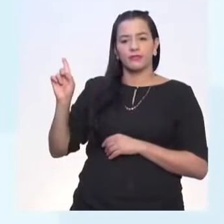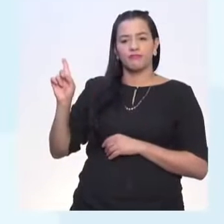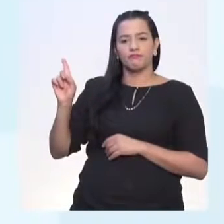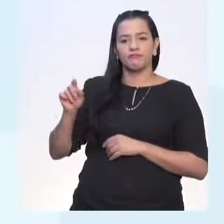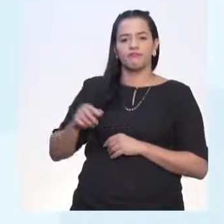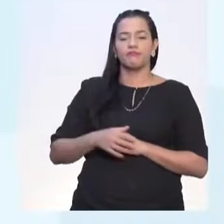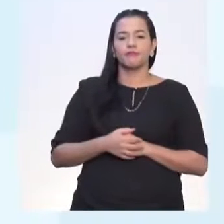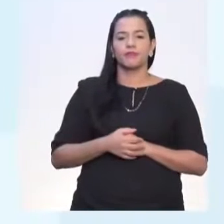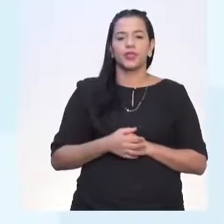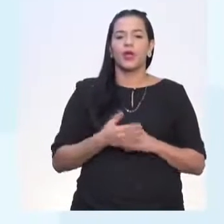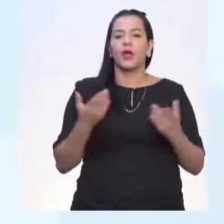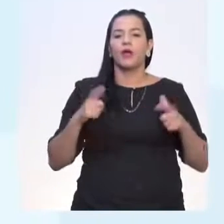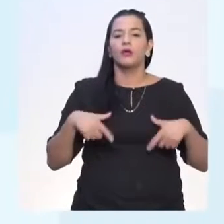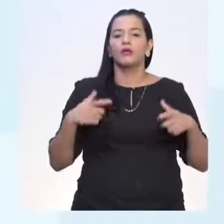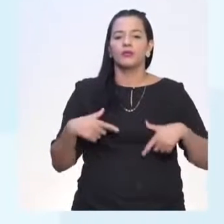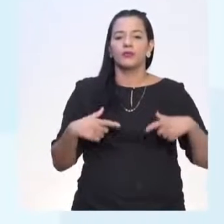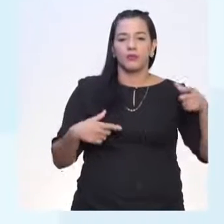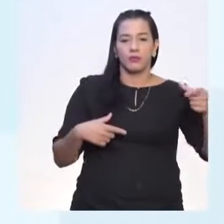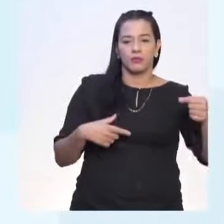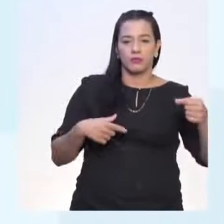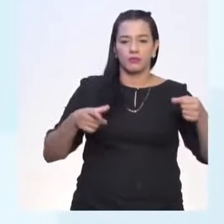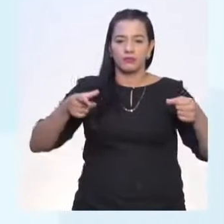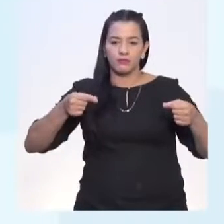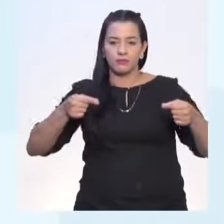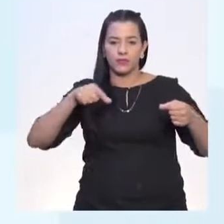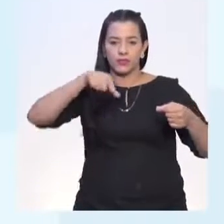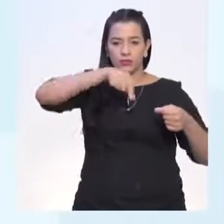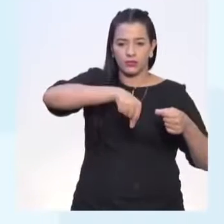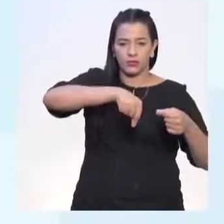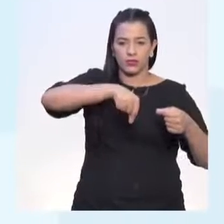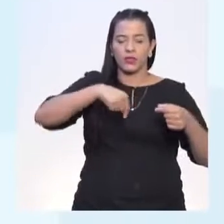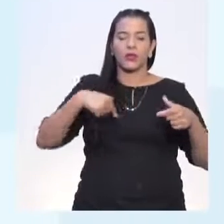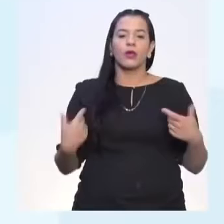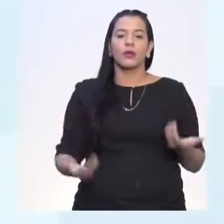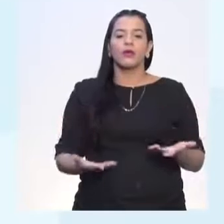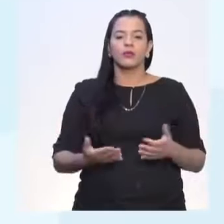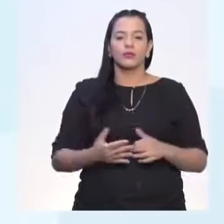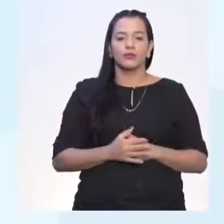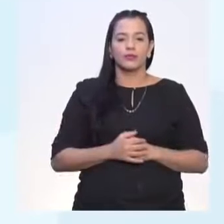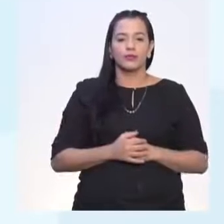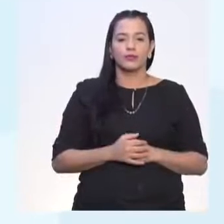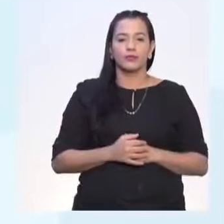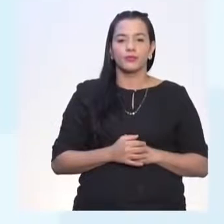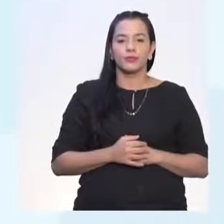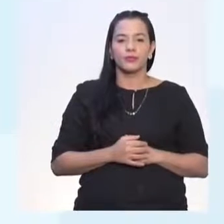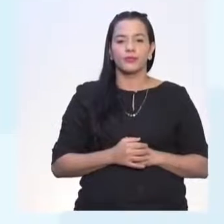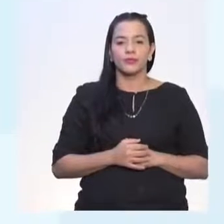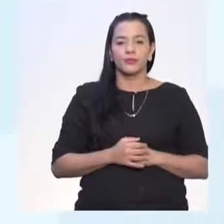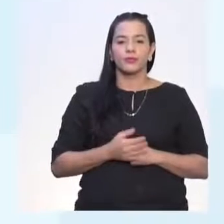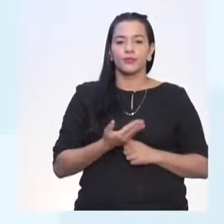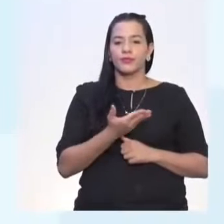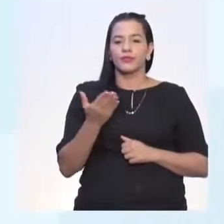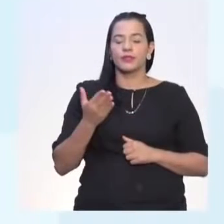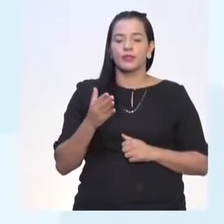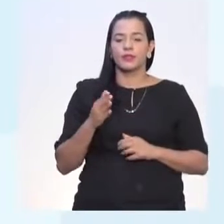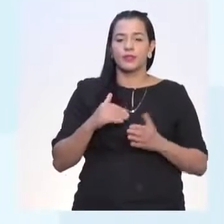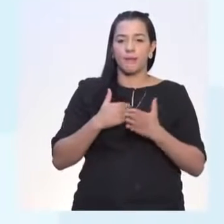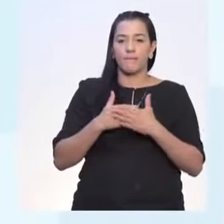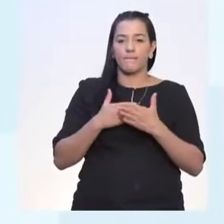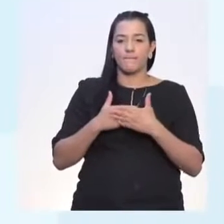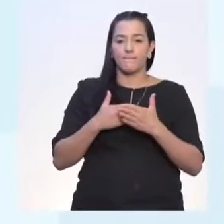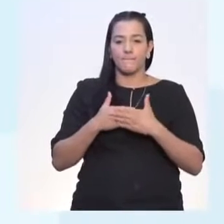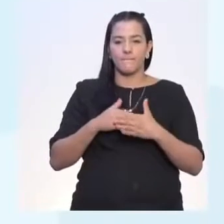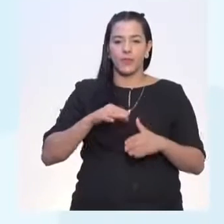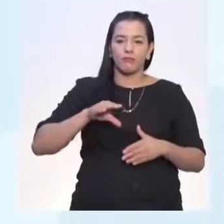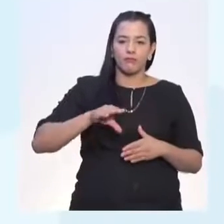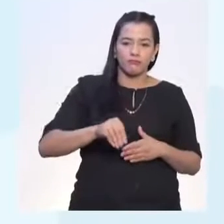que você pega na pinça para você fazer força e, enfim, realizar o seu trabalho? Trabalho de pegar uma